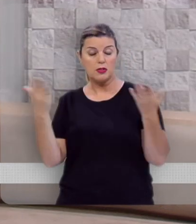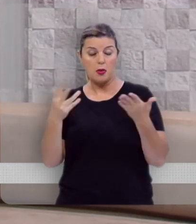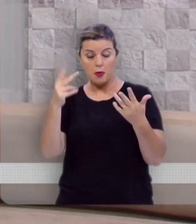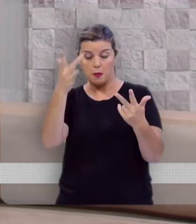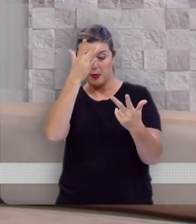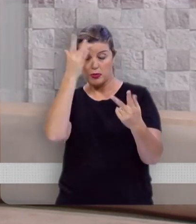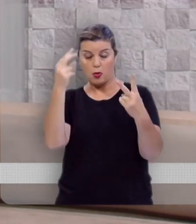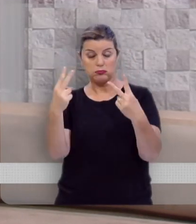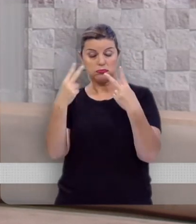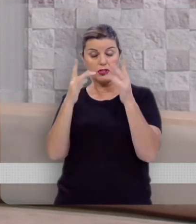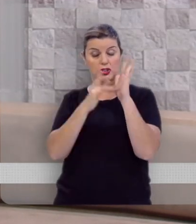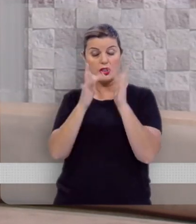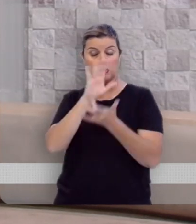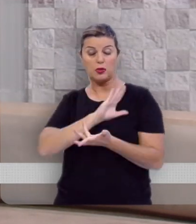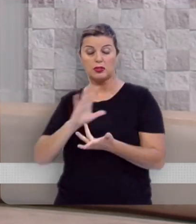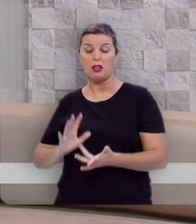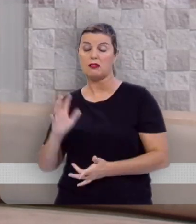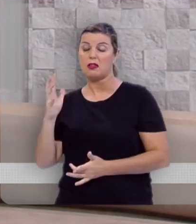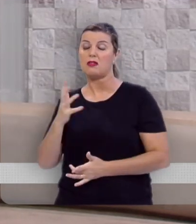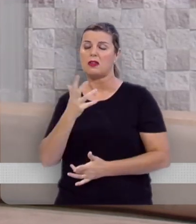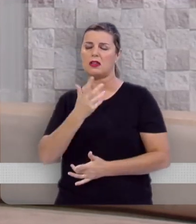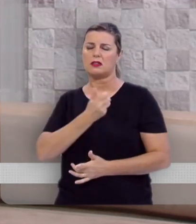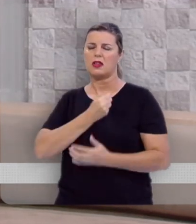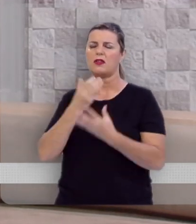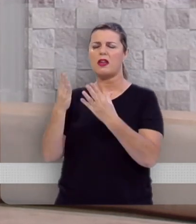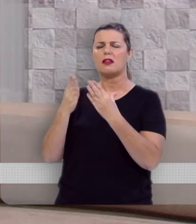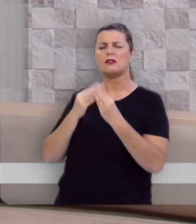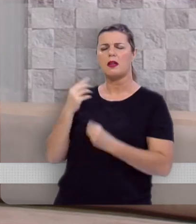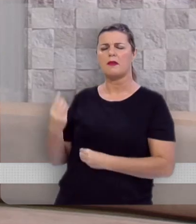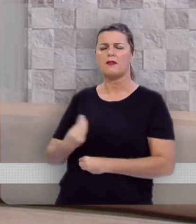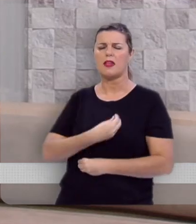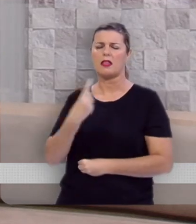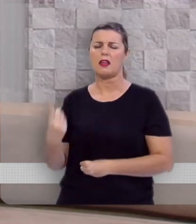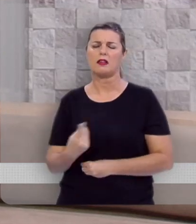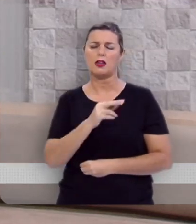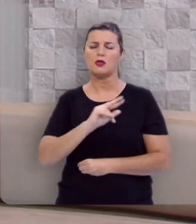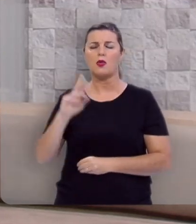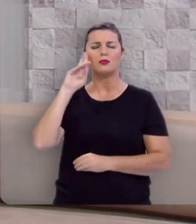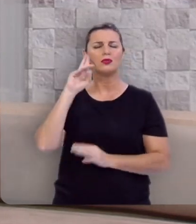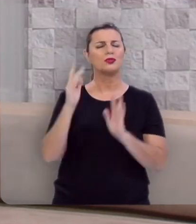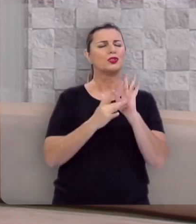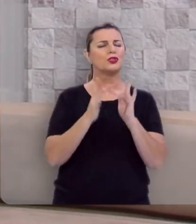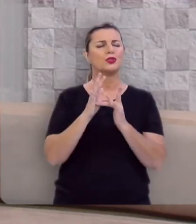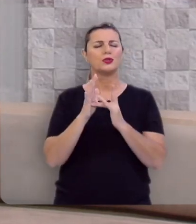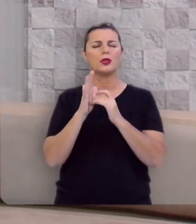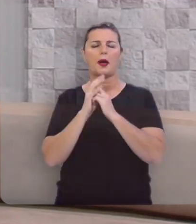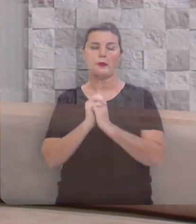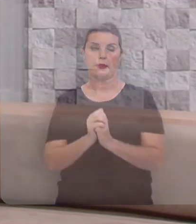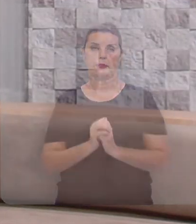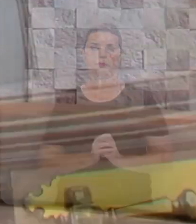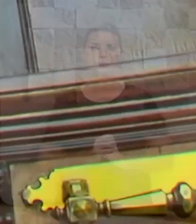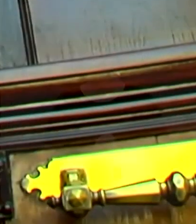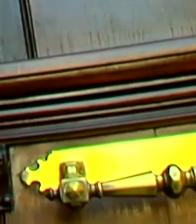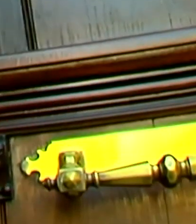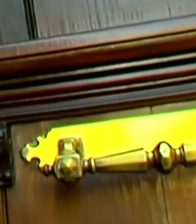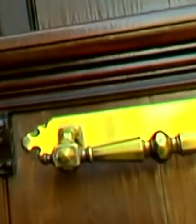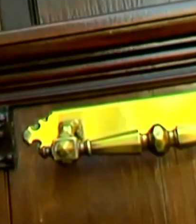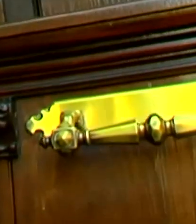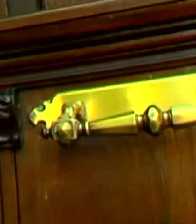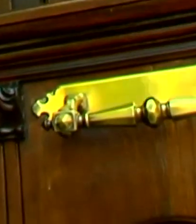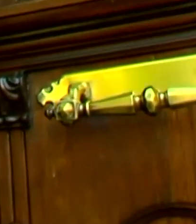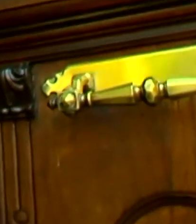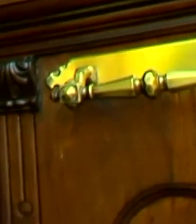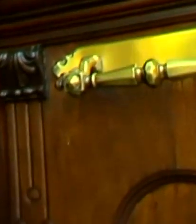eles olhem para Cristo, o Redentor, e recebam dele a vida eterna. Em nome de Jesus. Amém. A